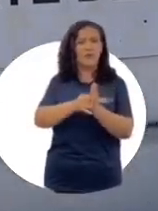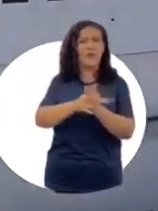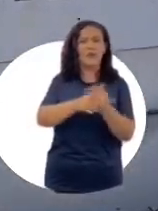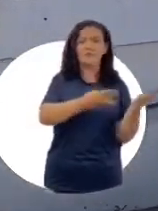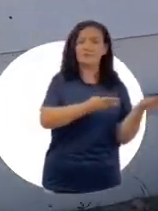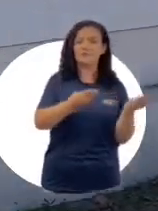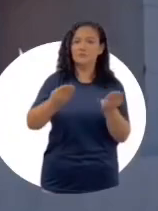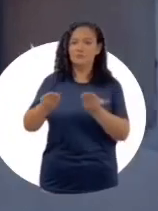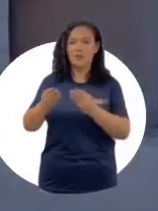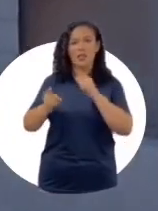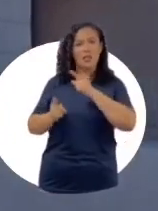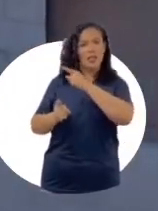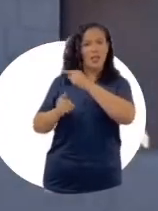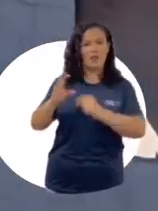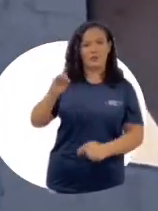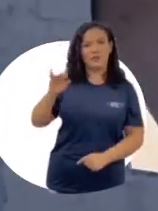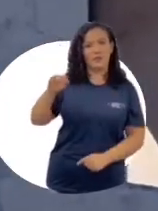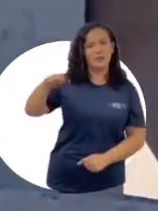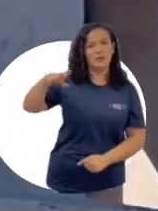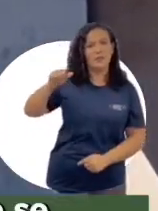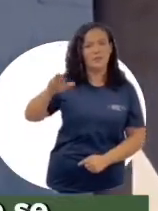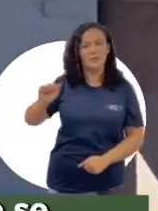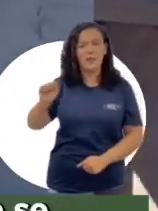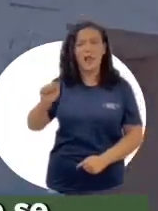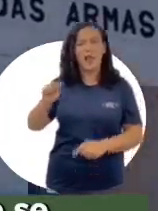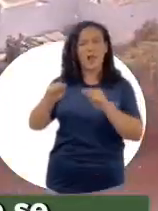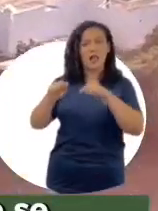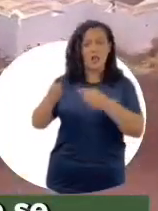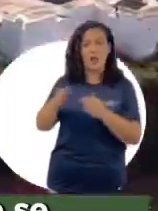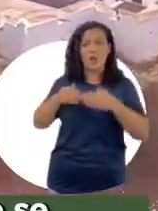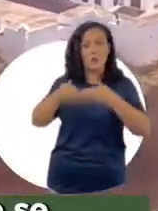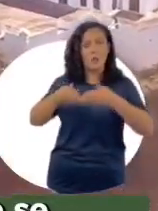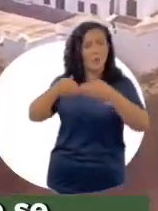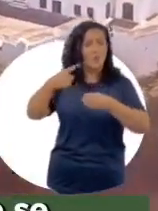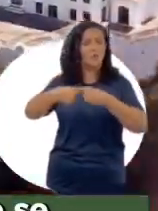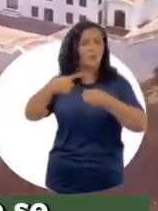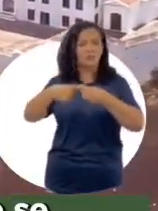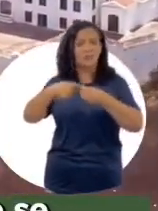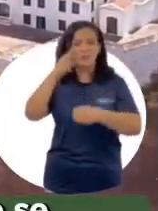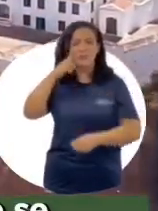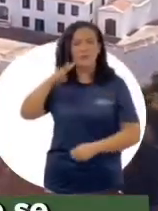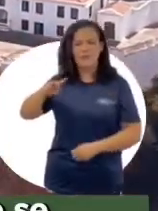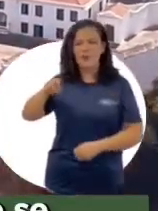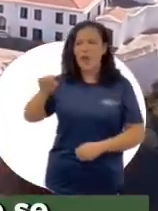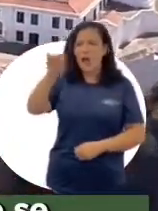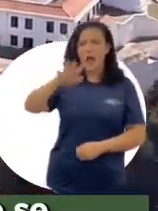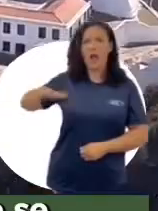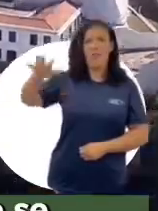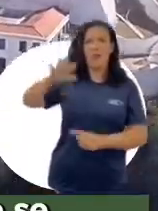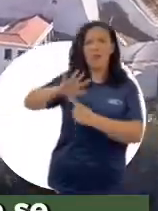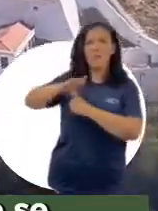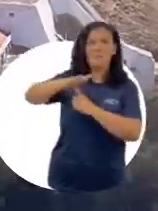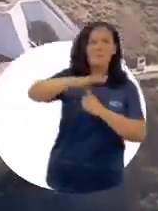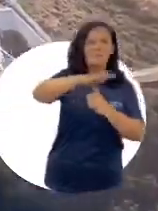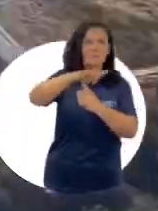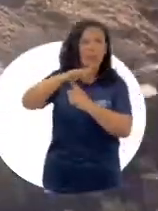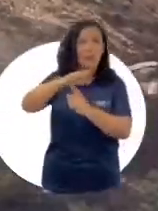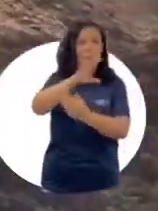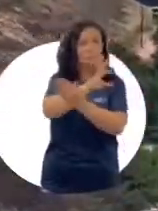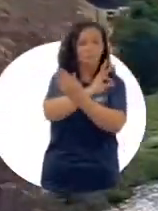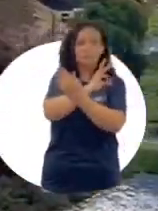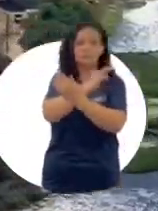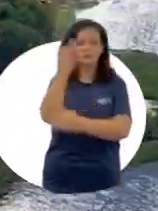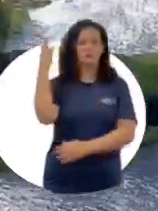a visita no Forte Coimbra, em Corumbá, e novamente se depararam com imagens aéreas magníficas.